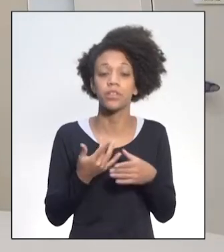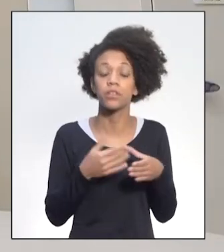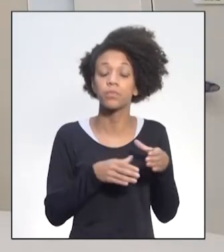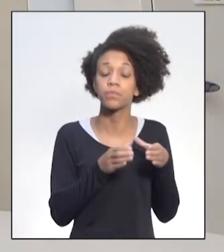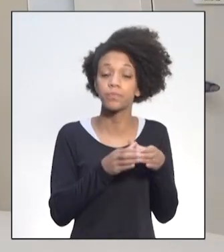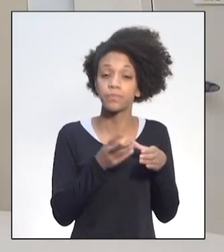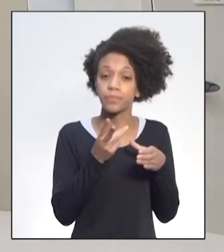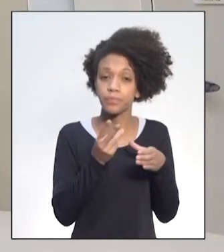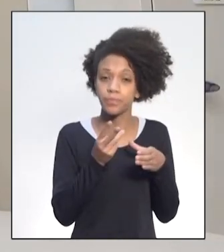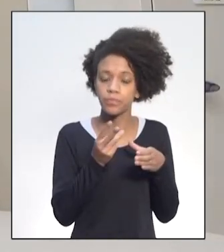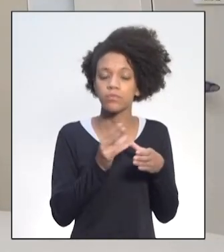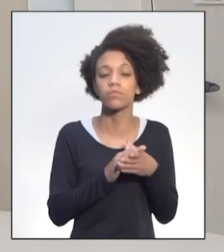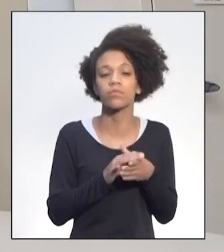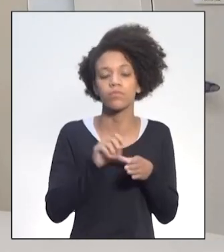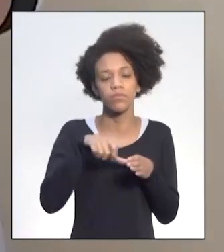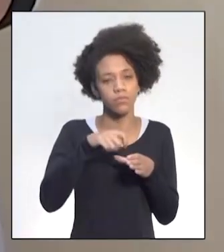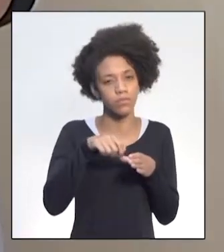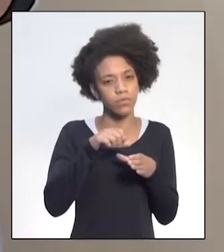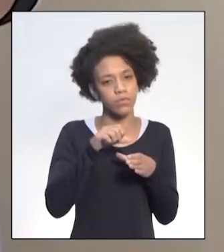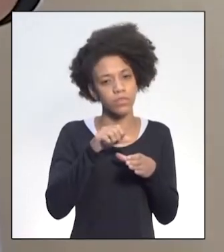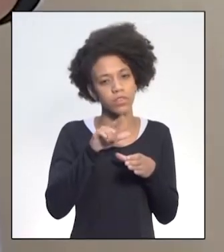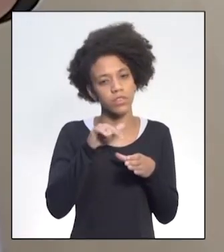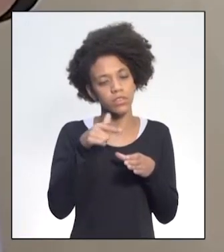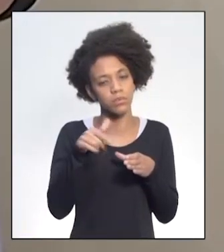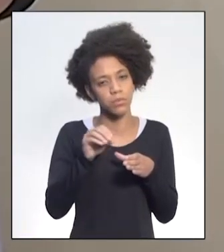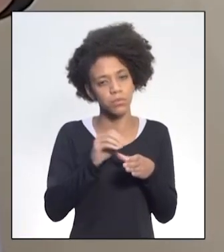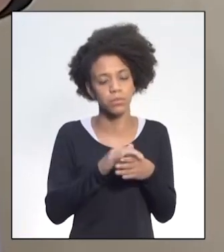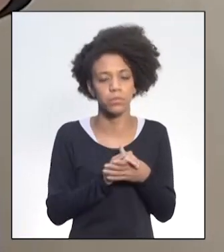3, que é o suco de limão,